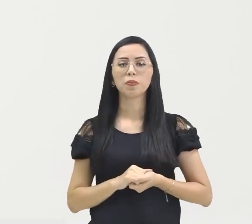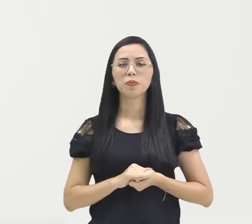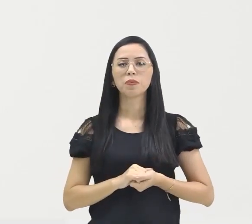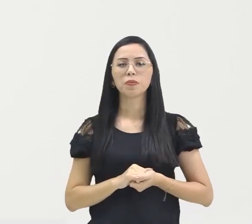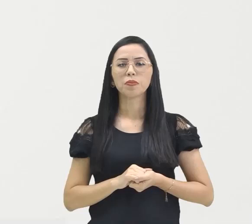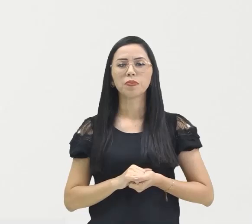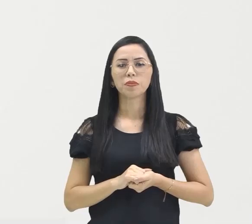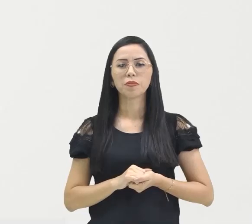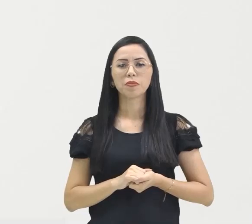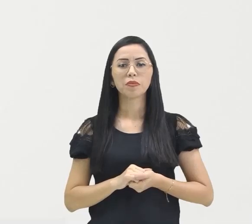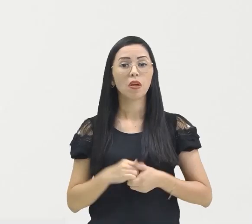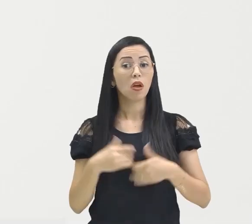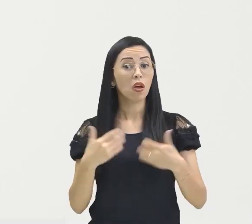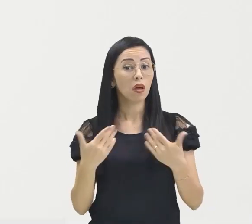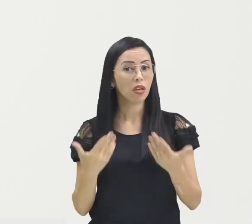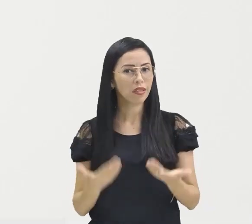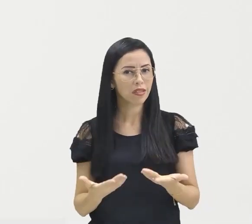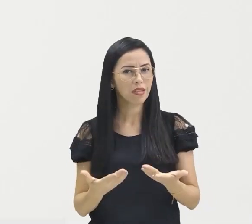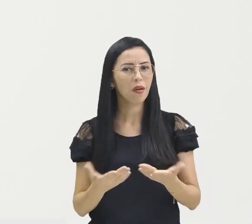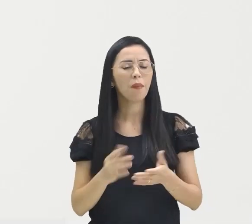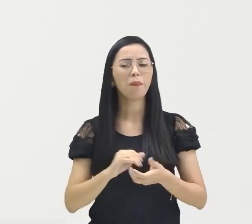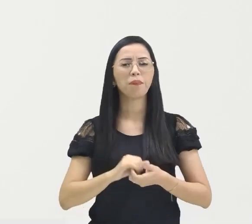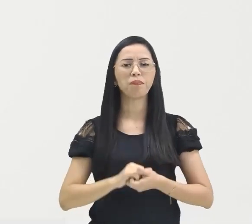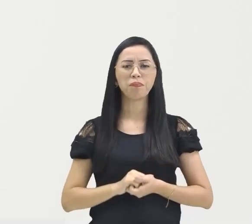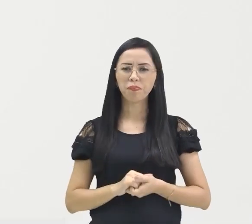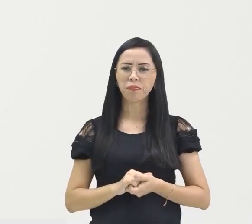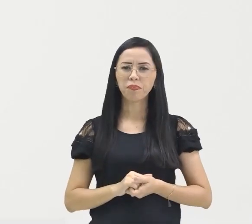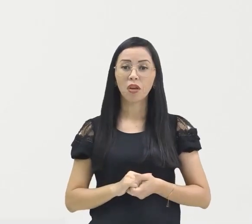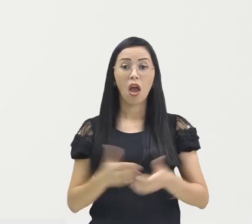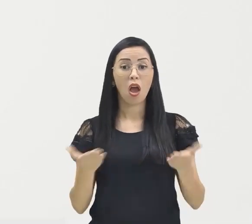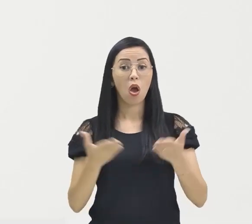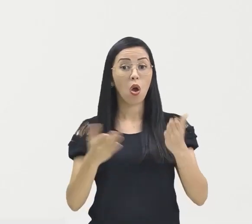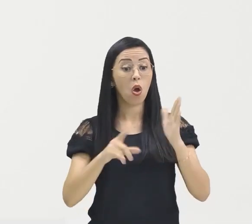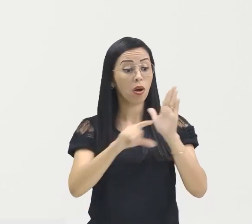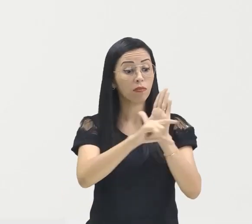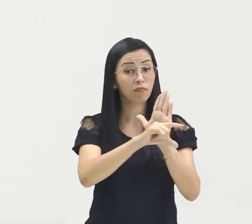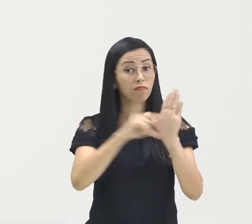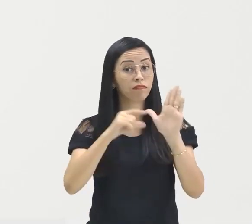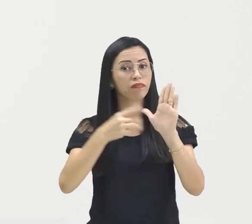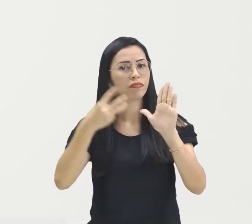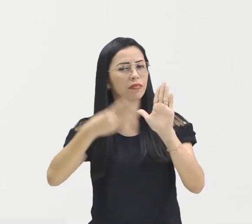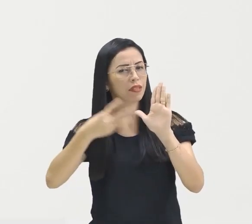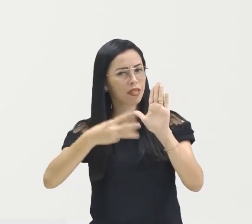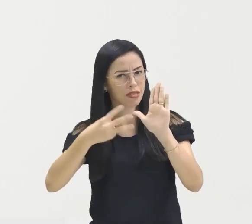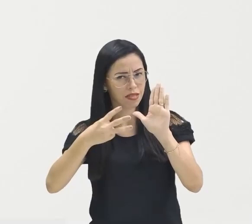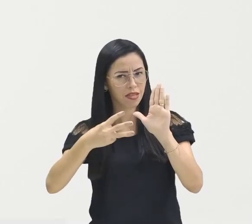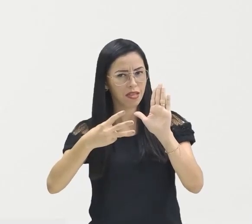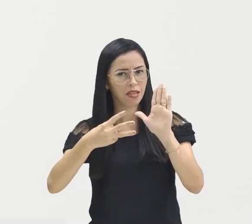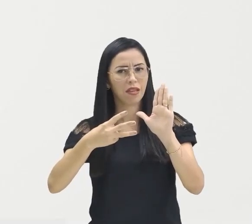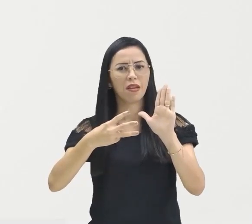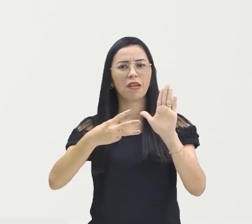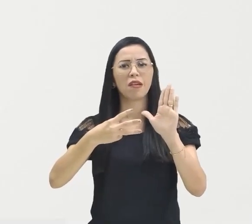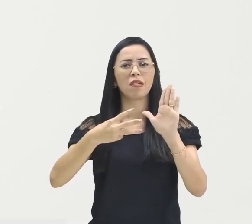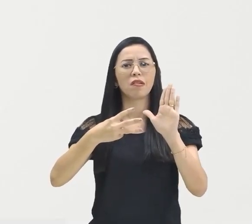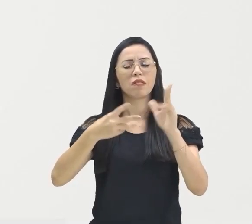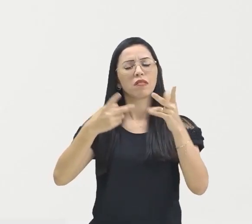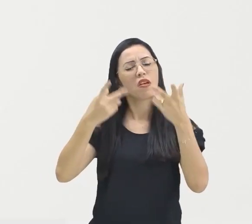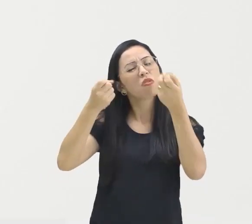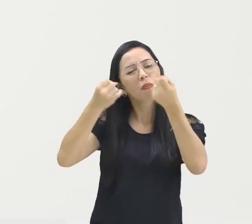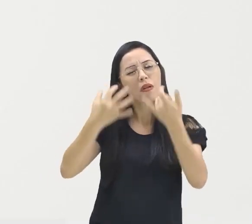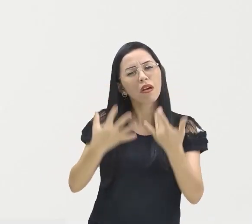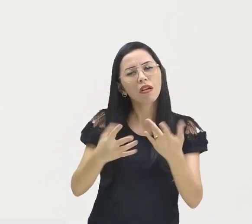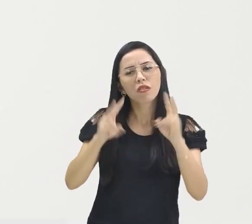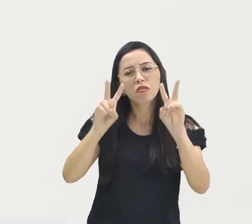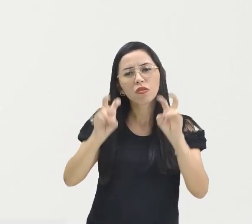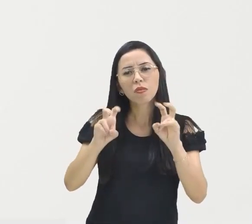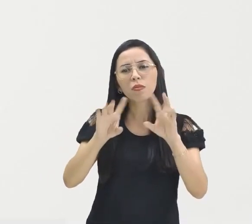De acordo com Renata, olha só o nosso terceiro parágrafo. Familiares, aí já fala um pouco do envolvimento dos familiares dentro